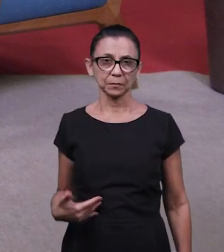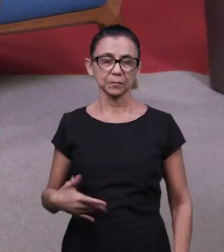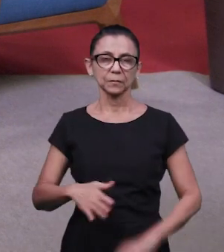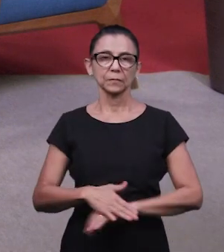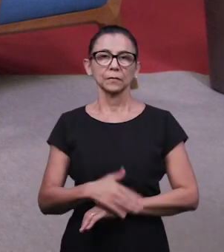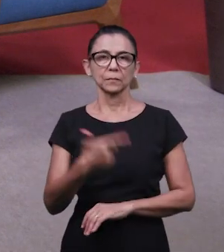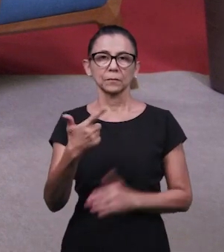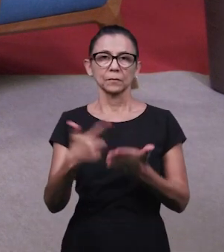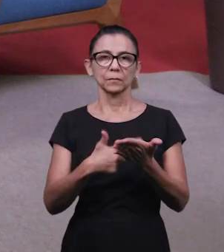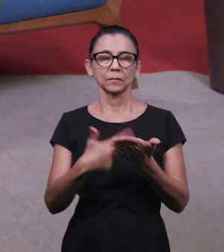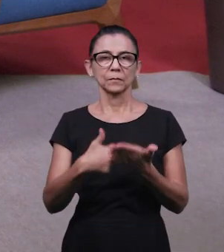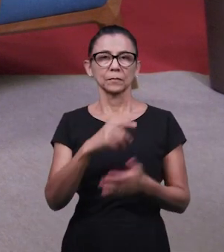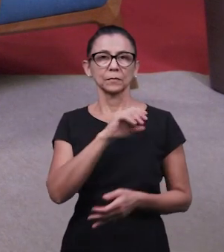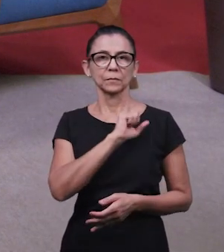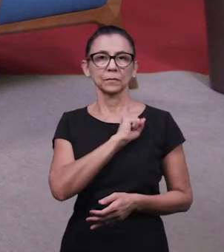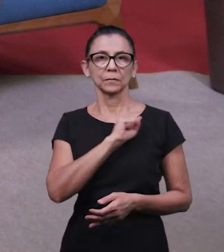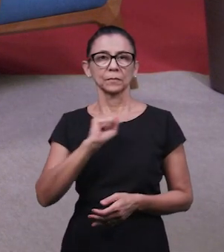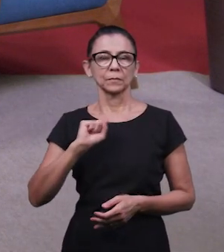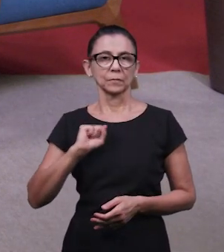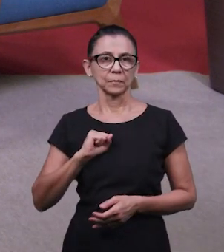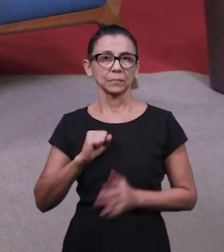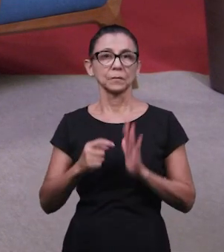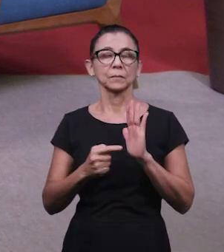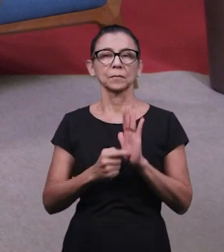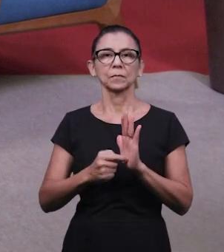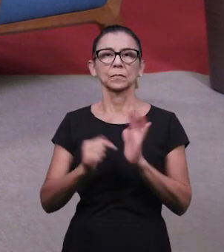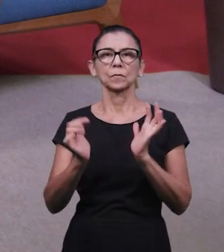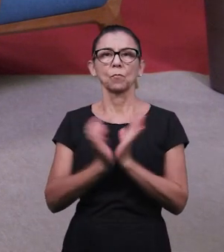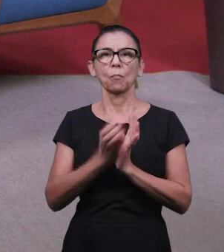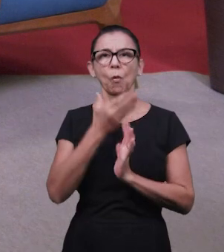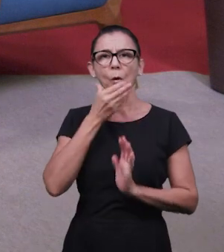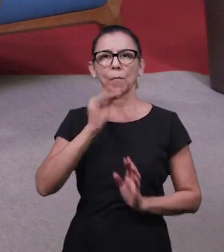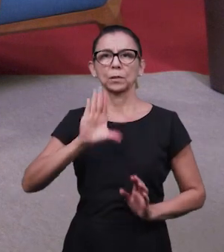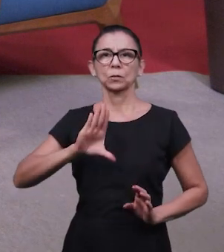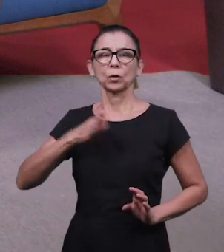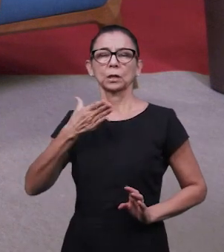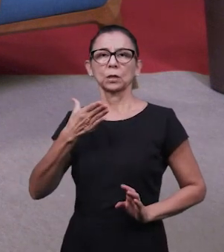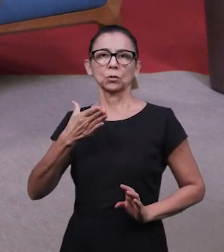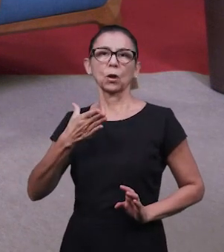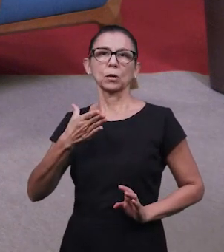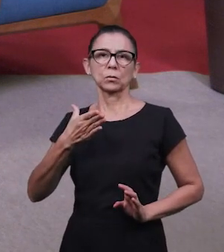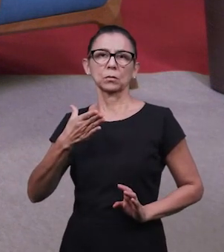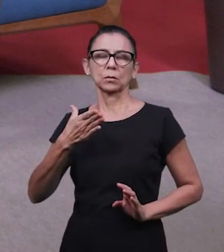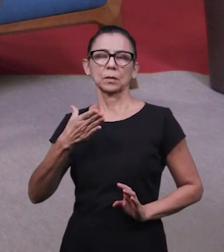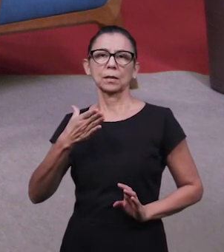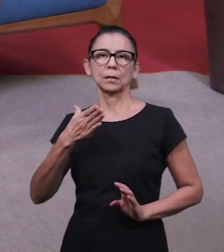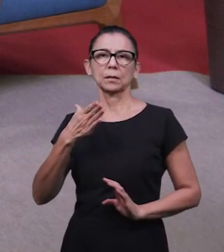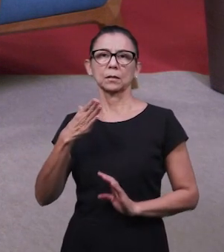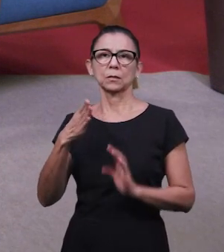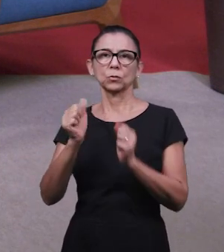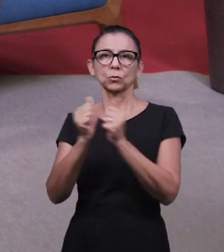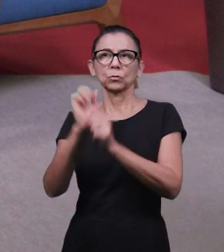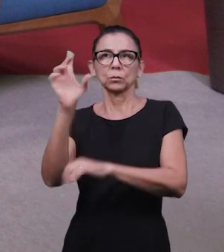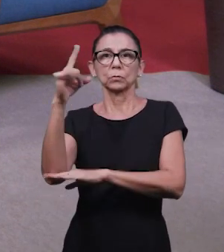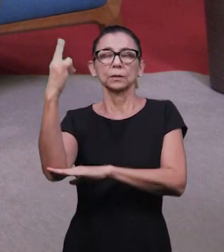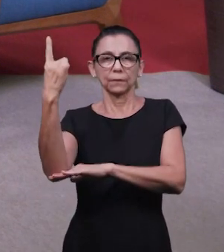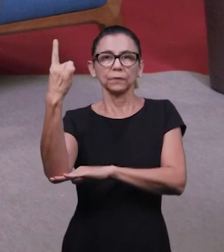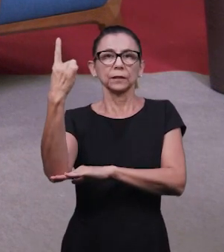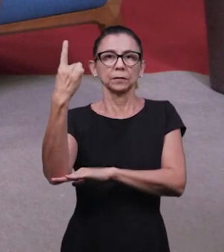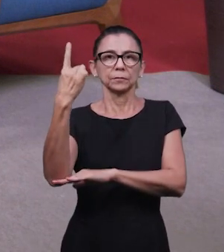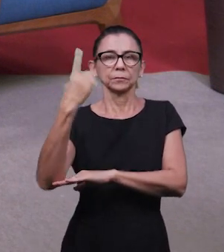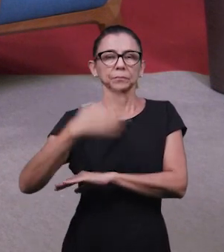voltou. Então, nesse contexto em que Davi formata o seu reino, a palavra do Senhor